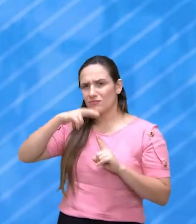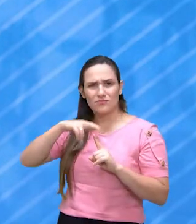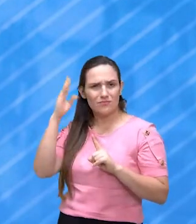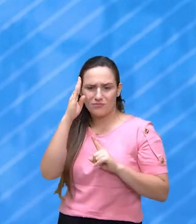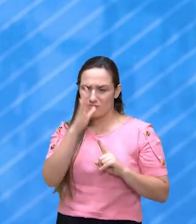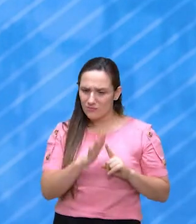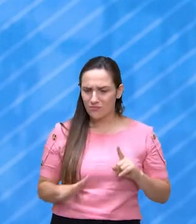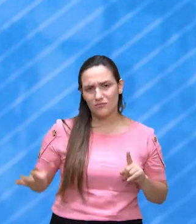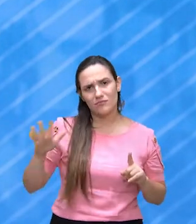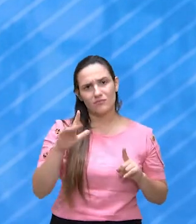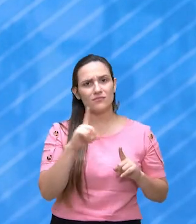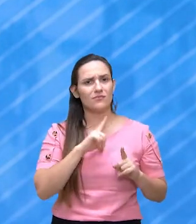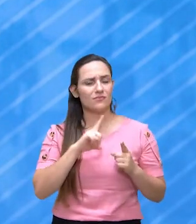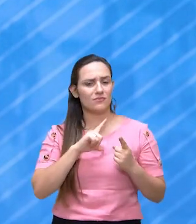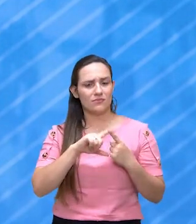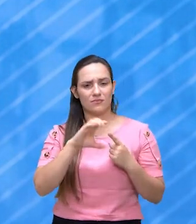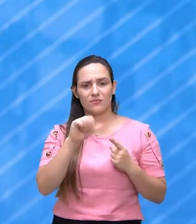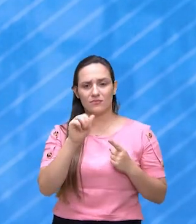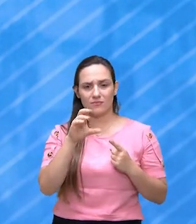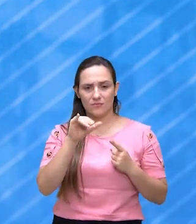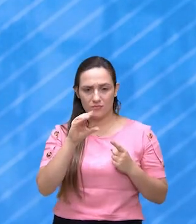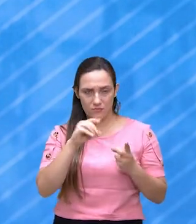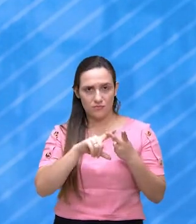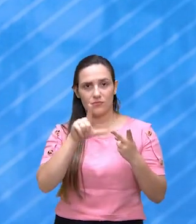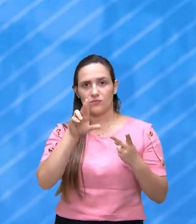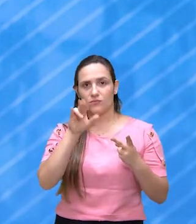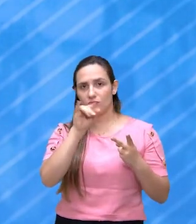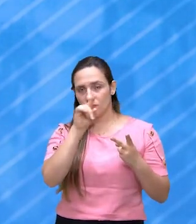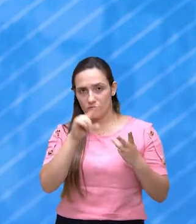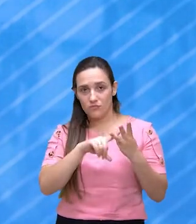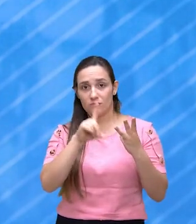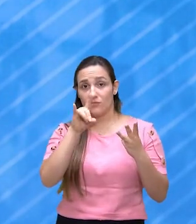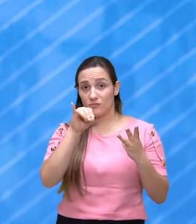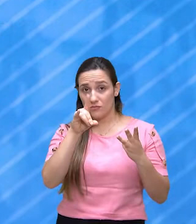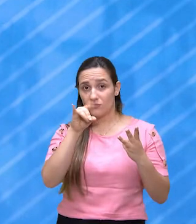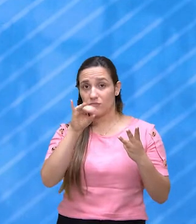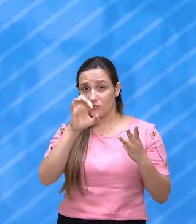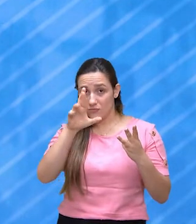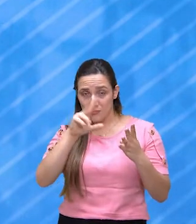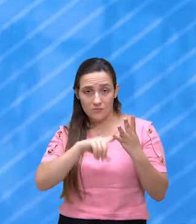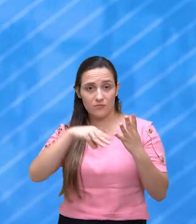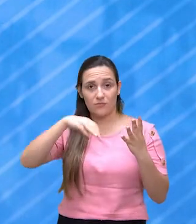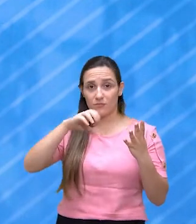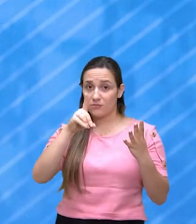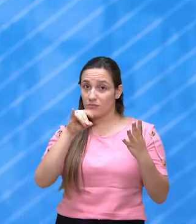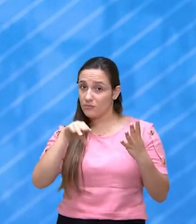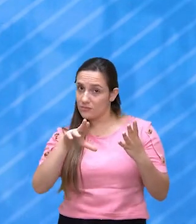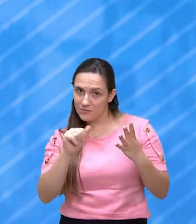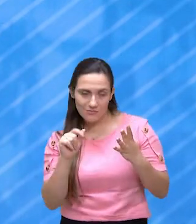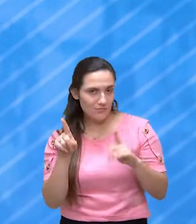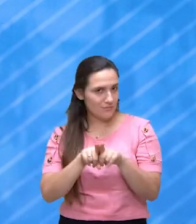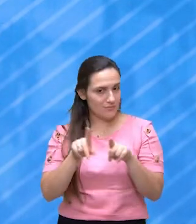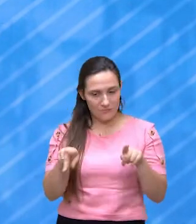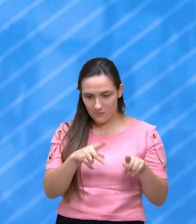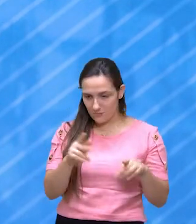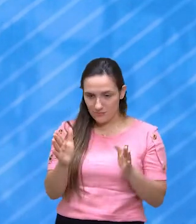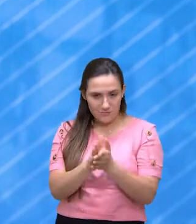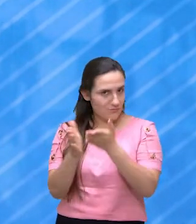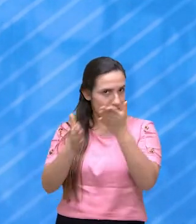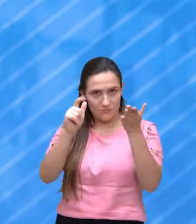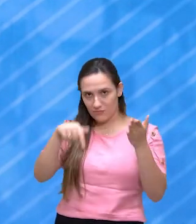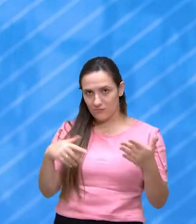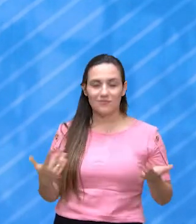aqui seja com renome Nacional podemos citar Professor Cássio scarpinella Luiz vamos ver Fred de Diego Medina e